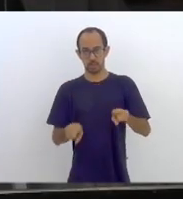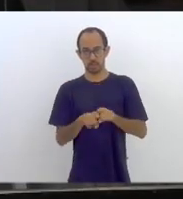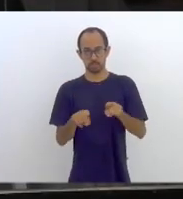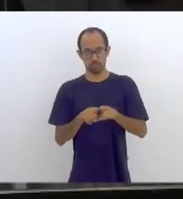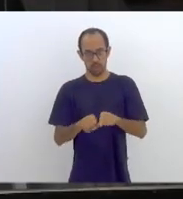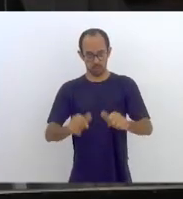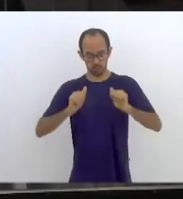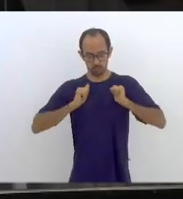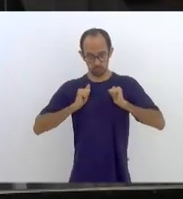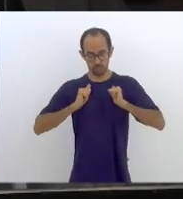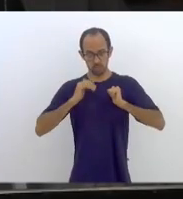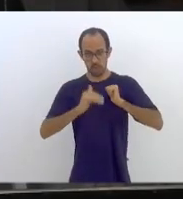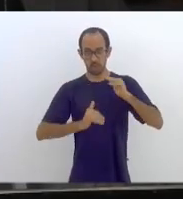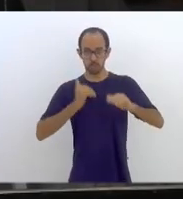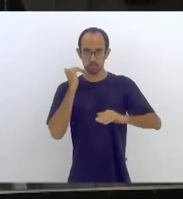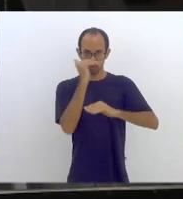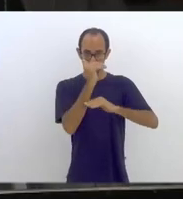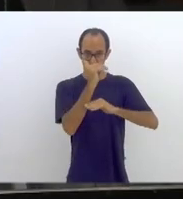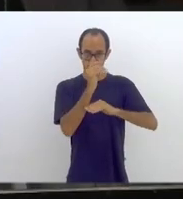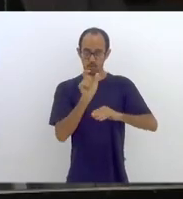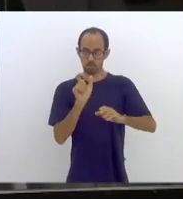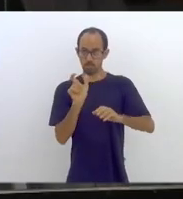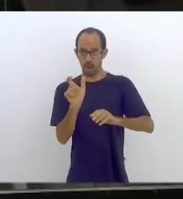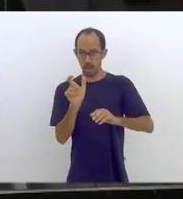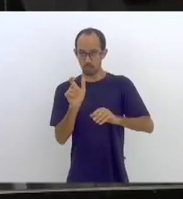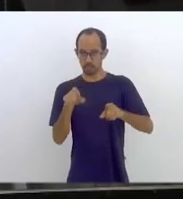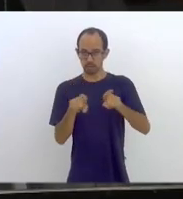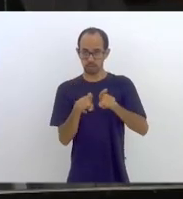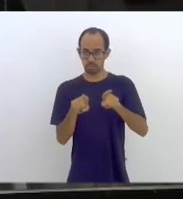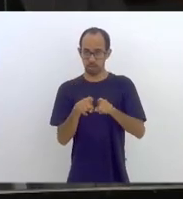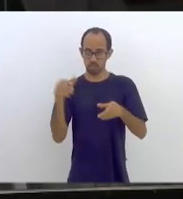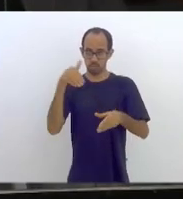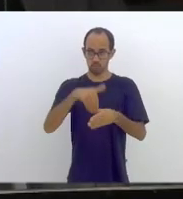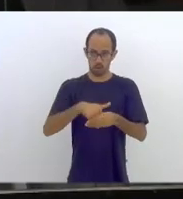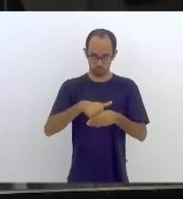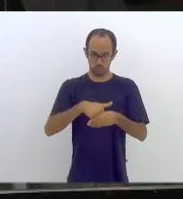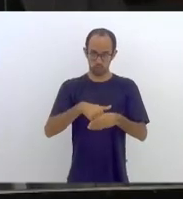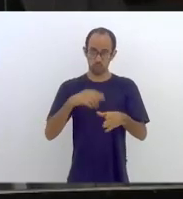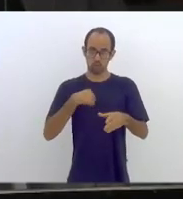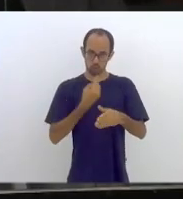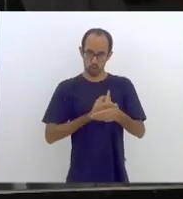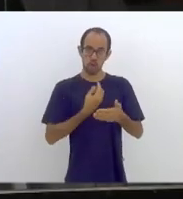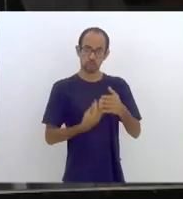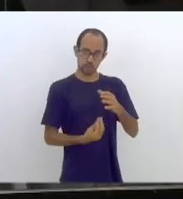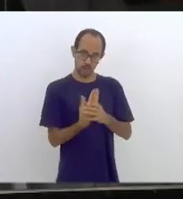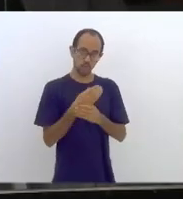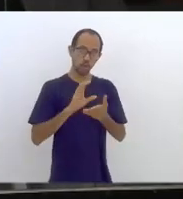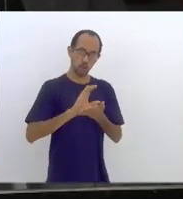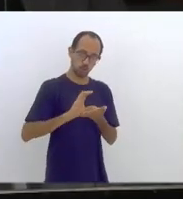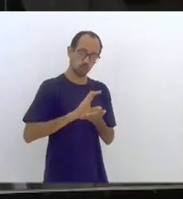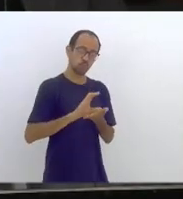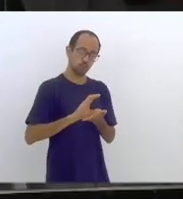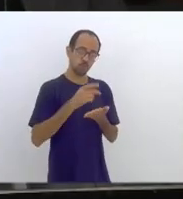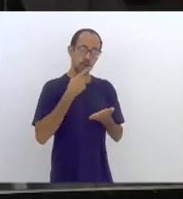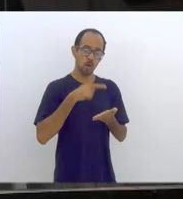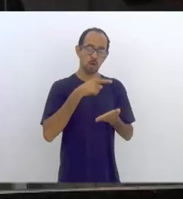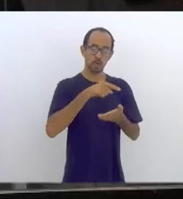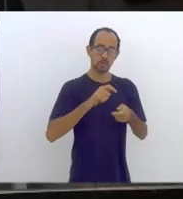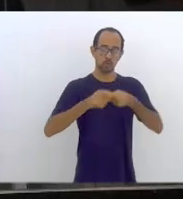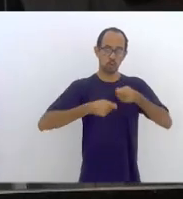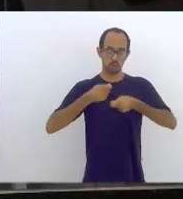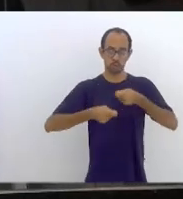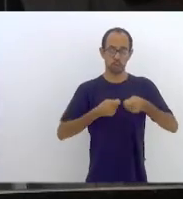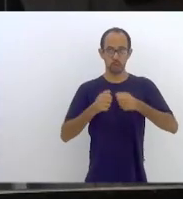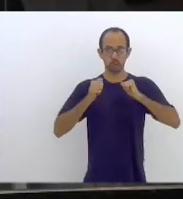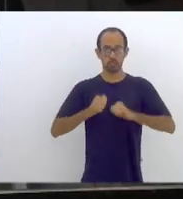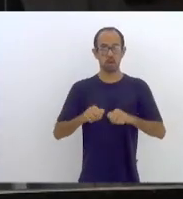absoluta por palavras e votos o que o nosso constituinte quis dizer é que esse controle só